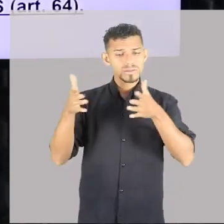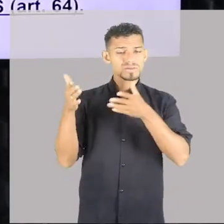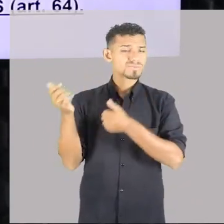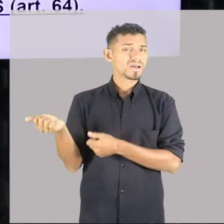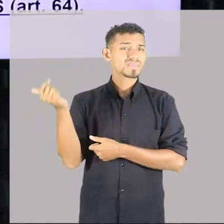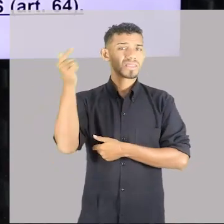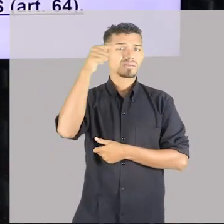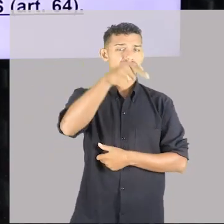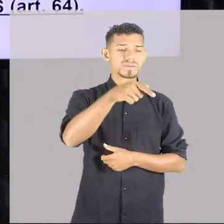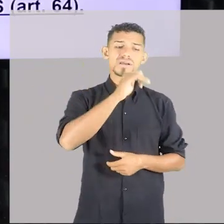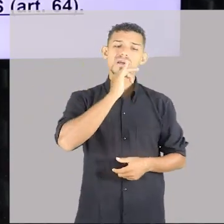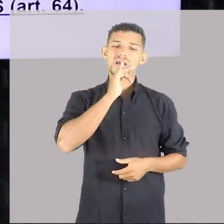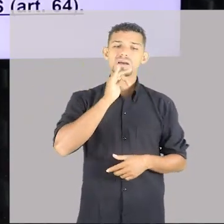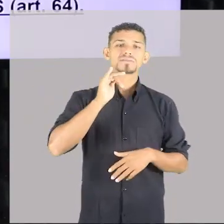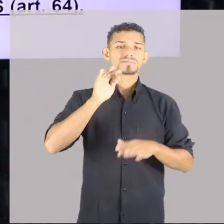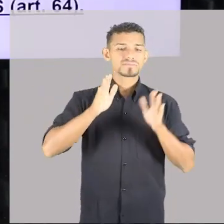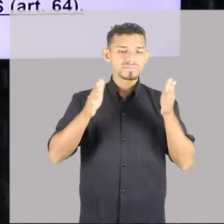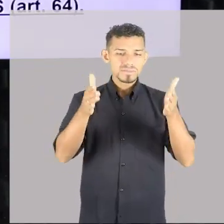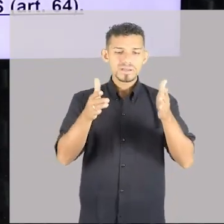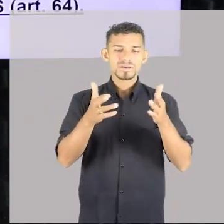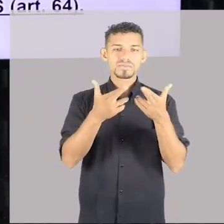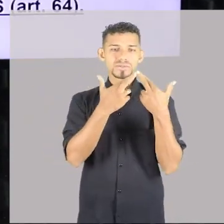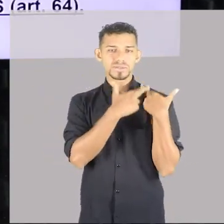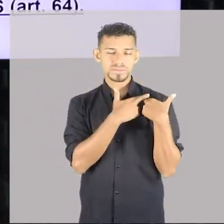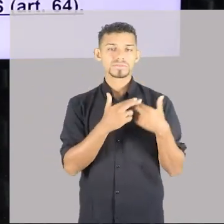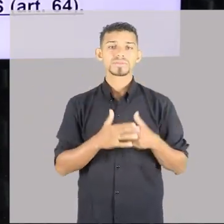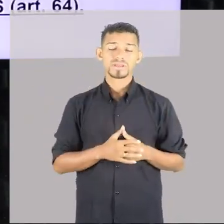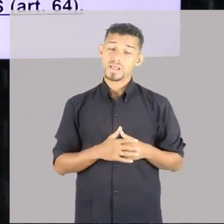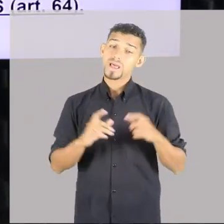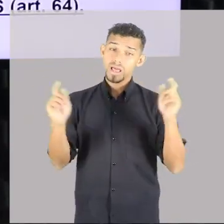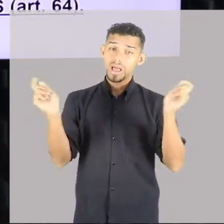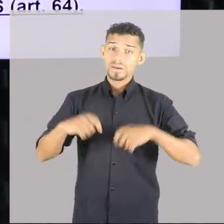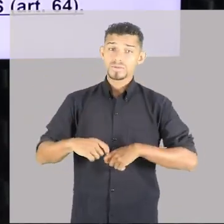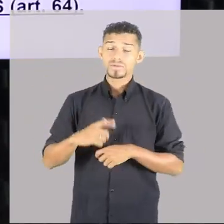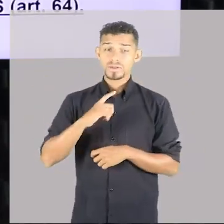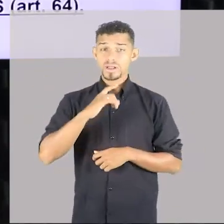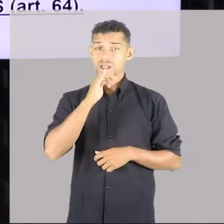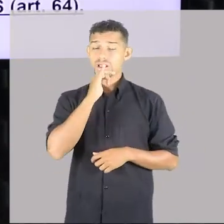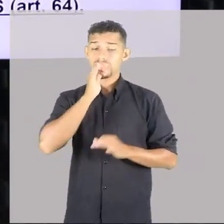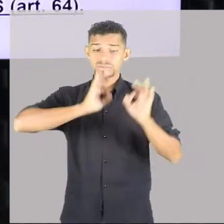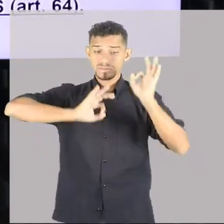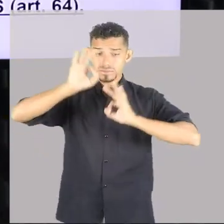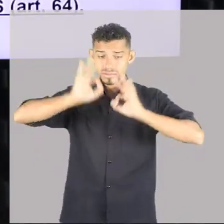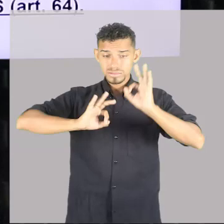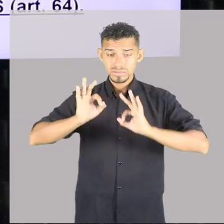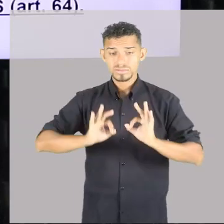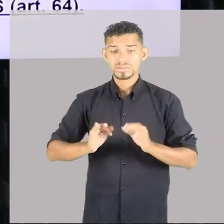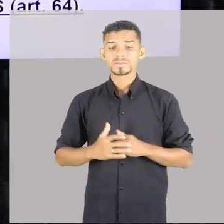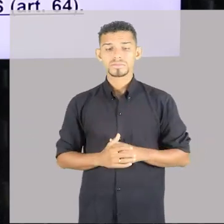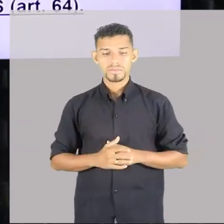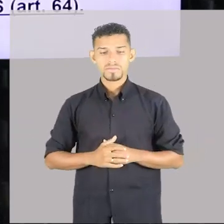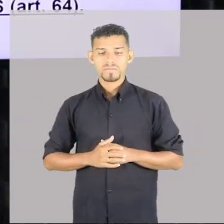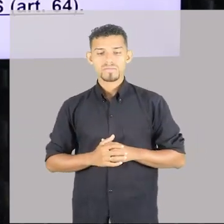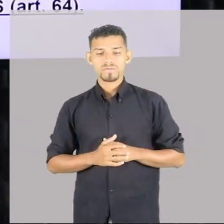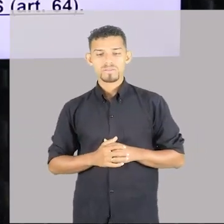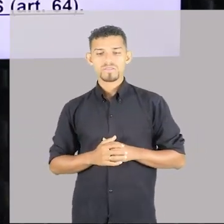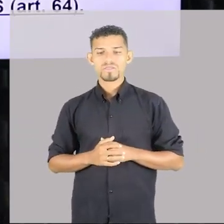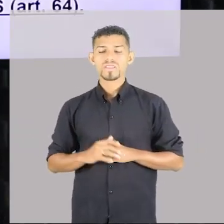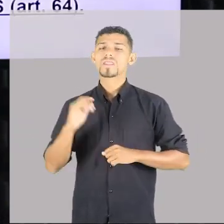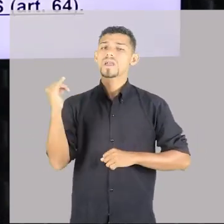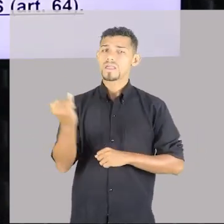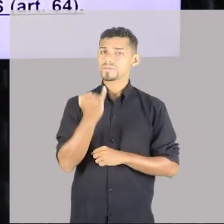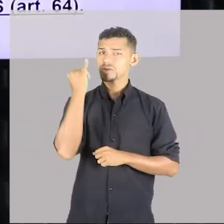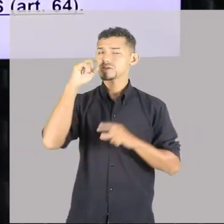direcionar à autoridade competente. E é possível, nesse caso, reformar, né, a decisão, reforma impégios. O que é